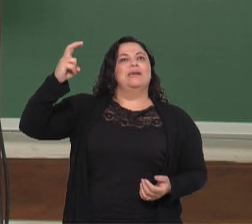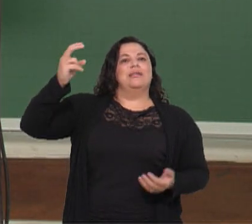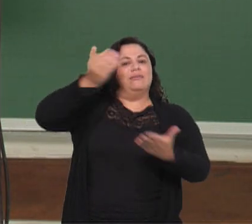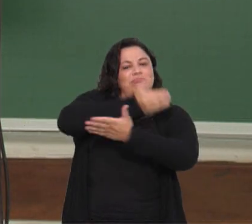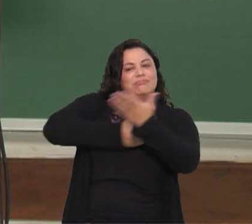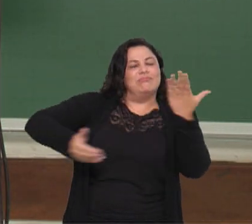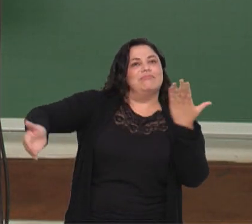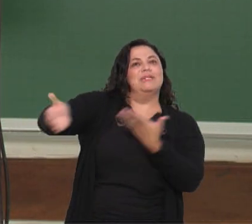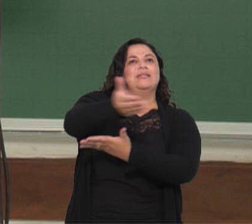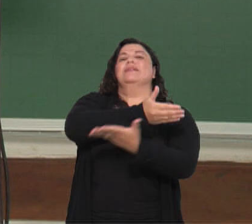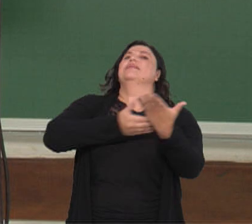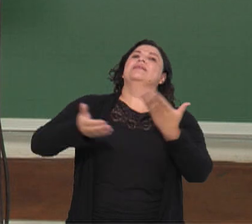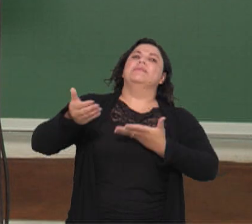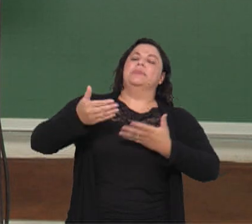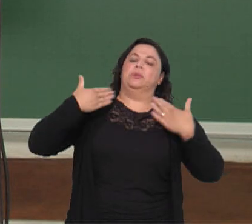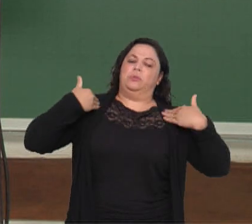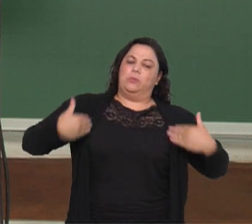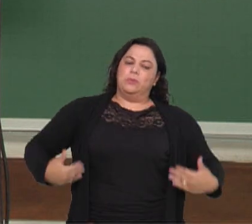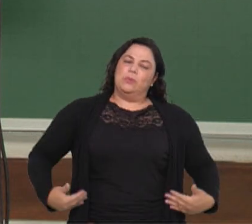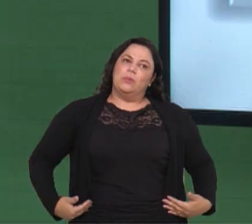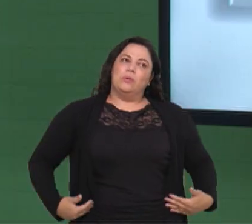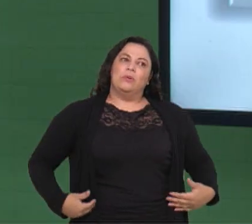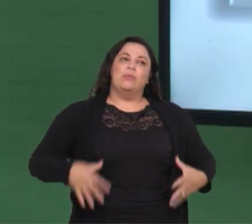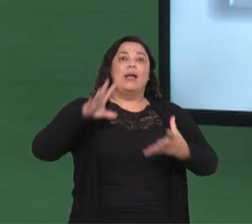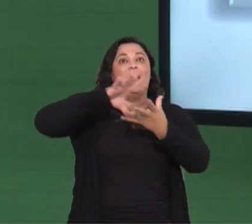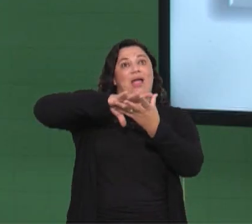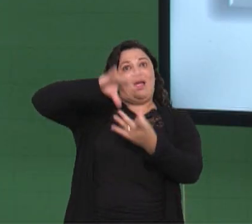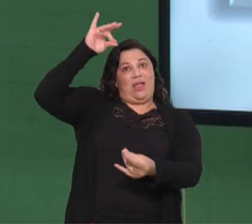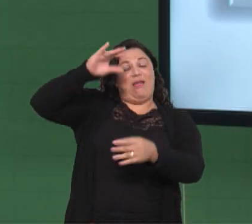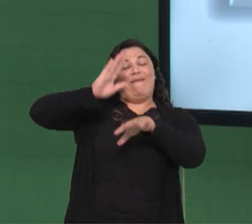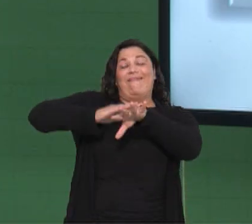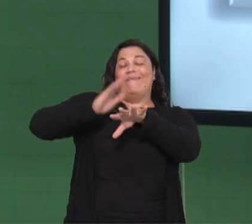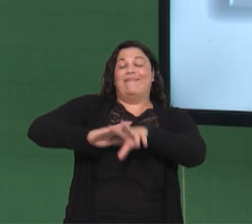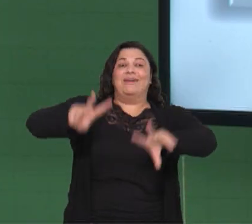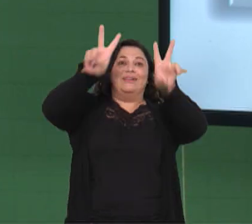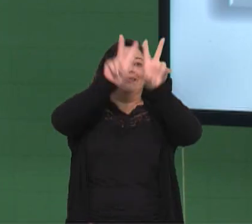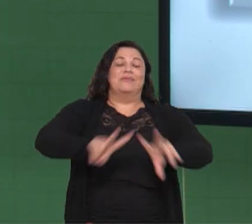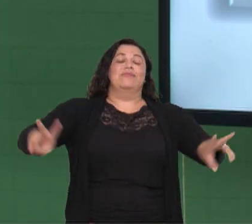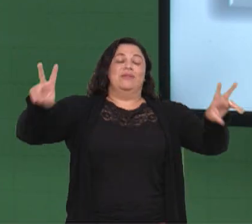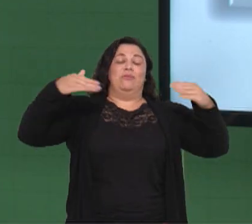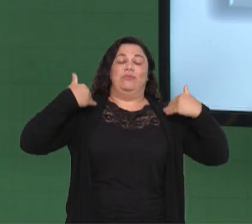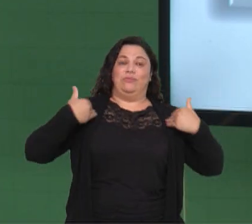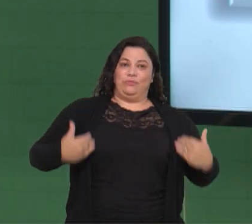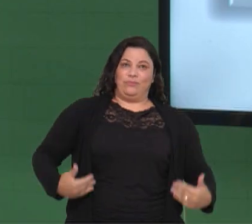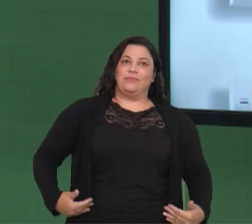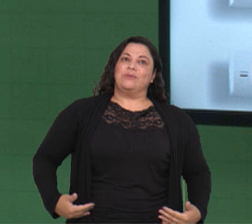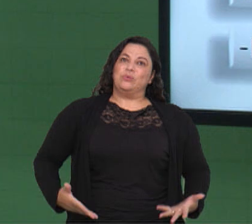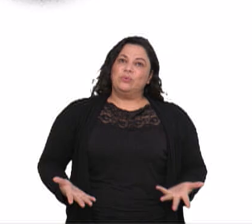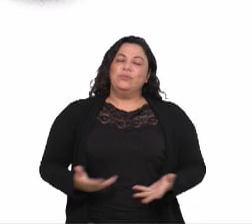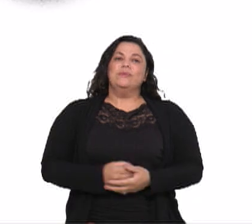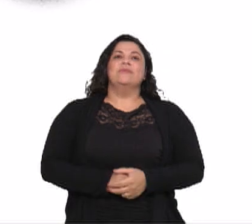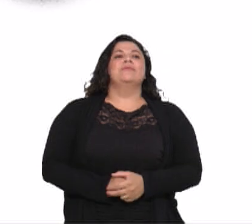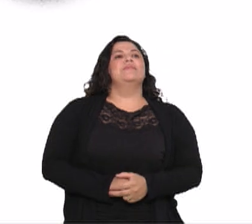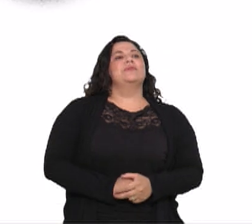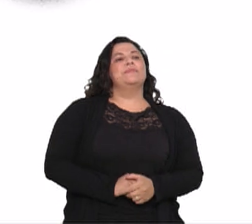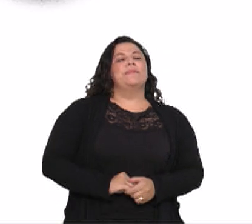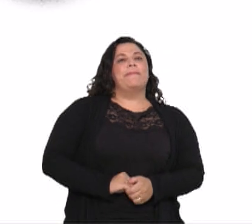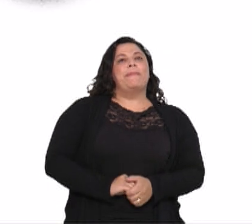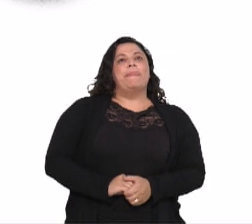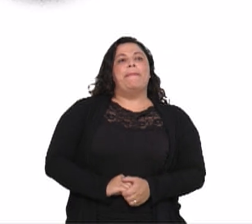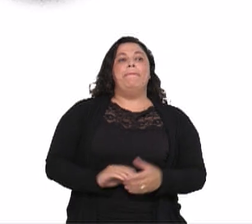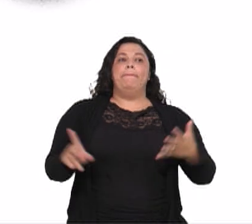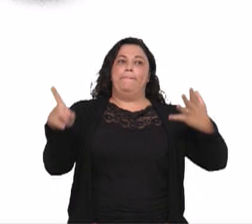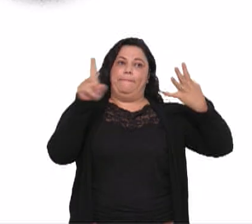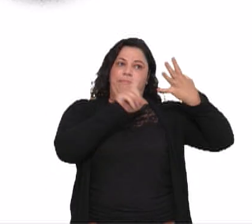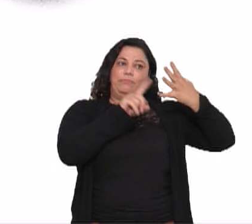em detrimento ao corpo. Tá? A alma seria mais valor que o corpo aí. Essa é também outra ideia chave do Platão. Por último ponto